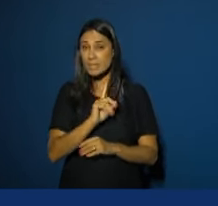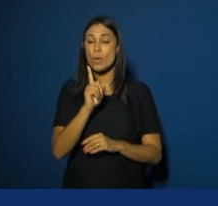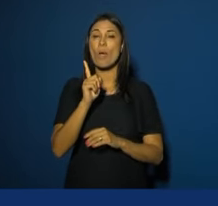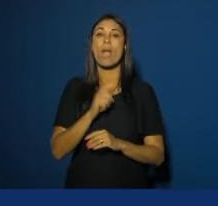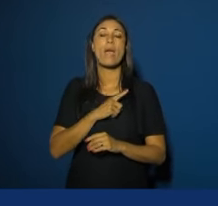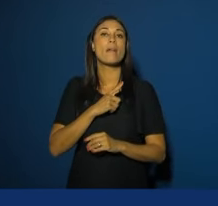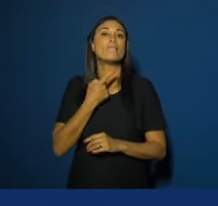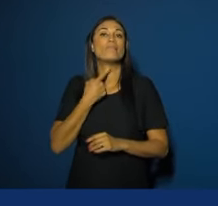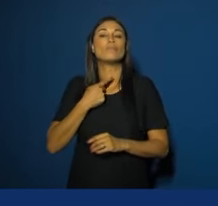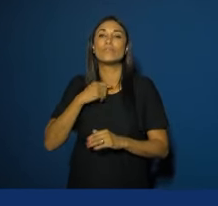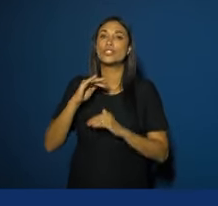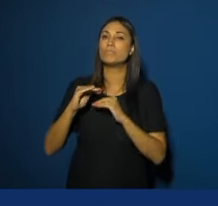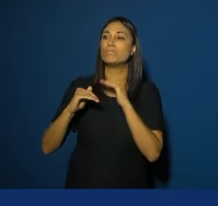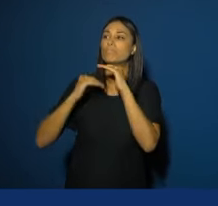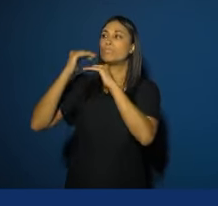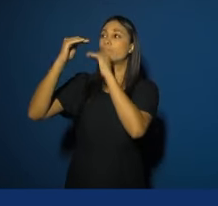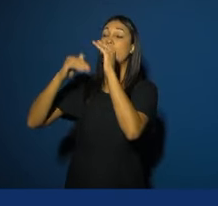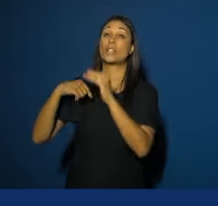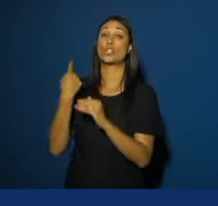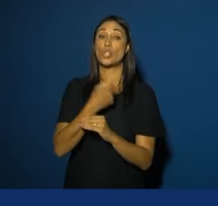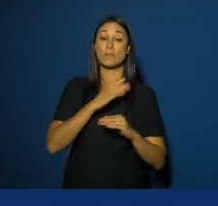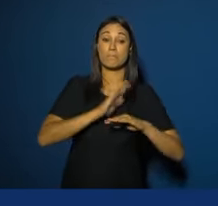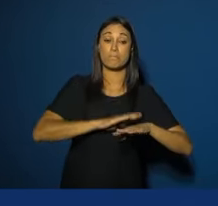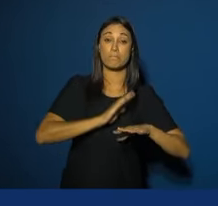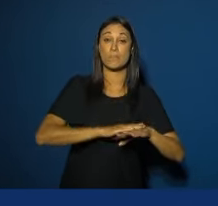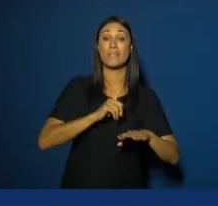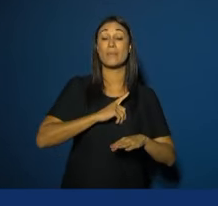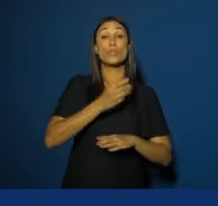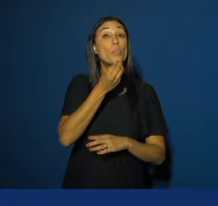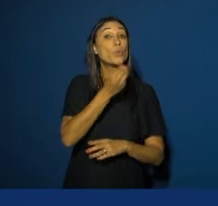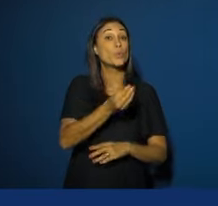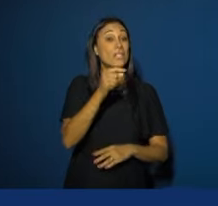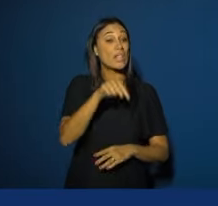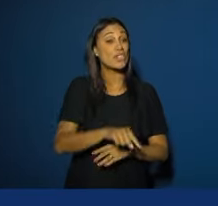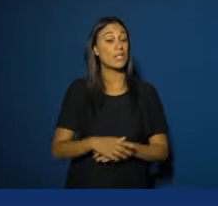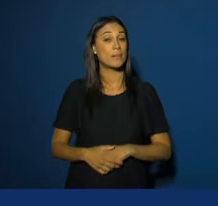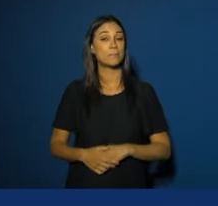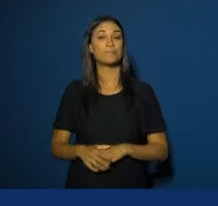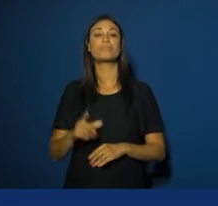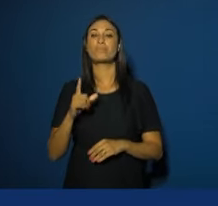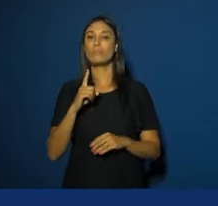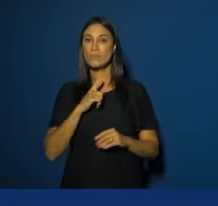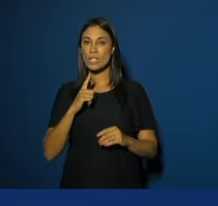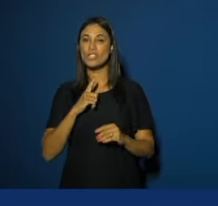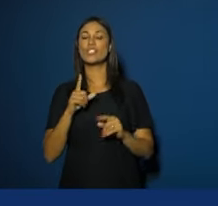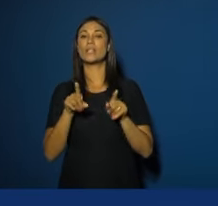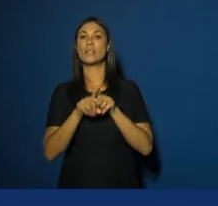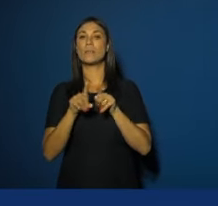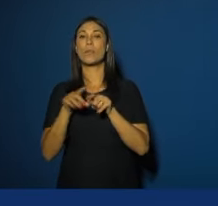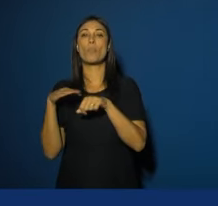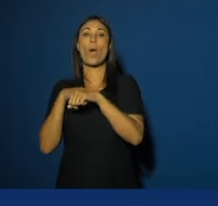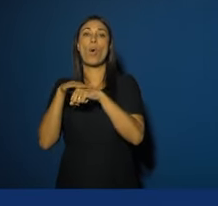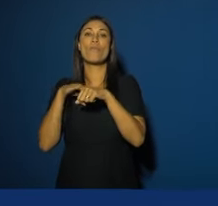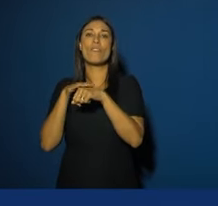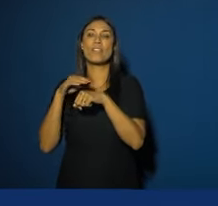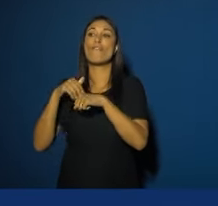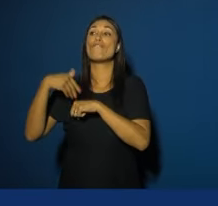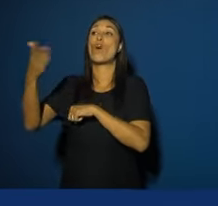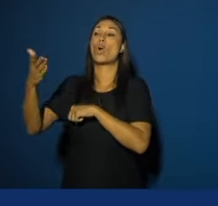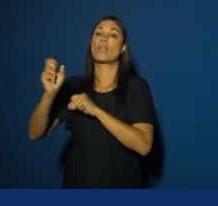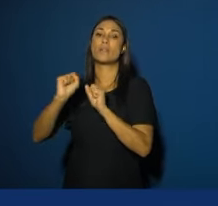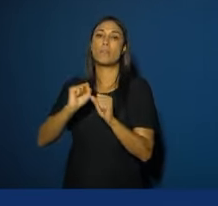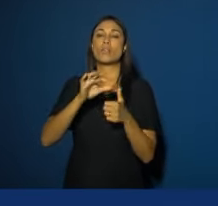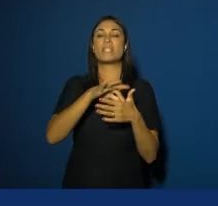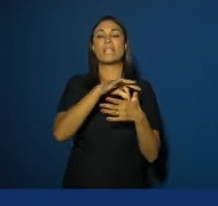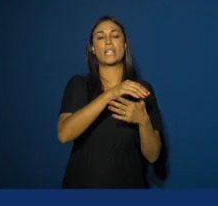crescer a gente produz muito a gente tem muita oportunidade e a gente tem um diálogo internacional que pode ser liderado